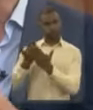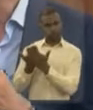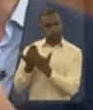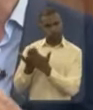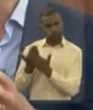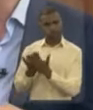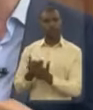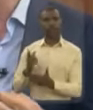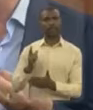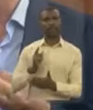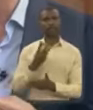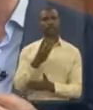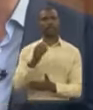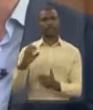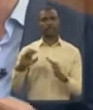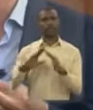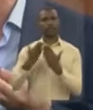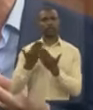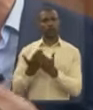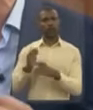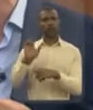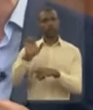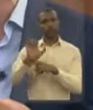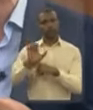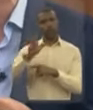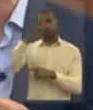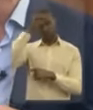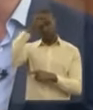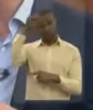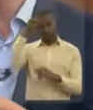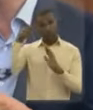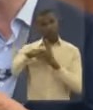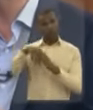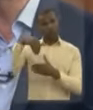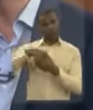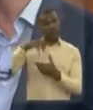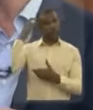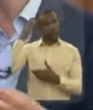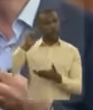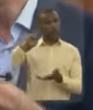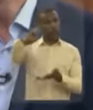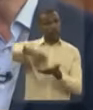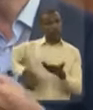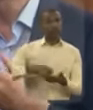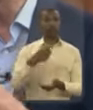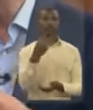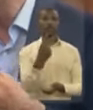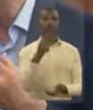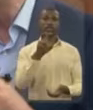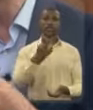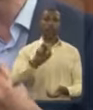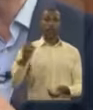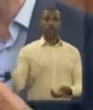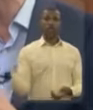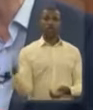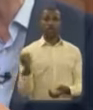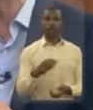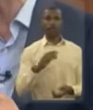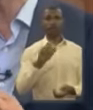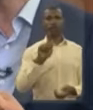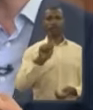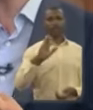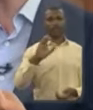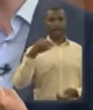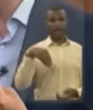temos mais de 300 escolas estaduais e municipais em Santo André nós vamos contratar 250 novos guardas